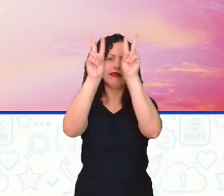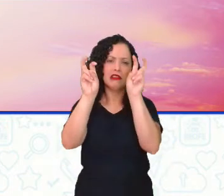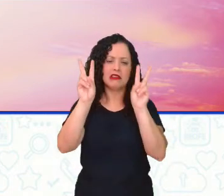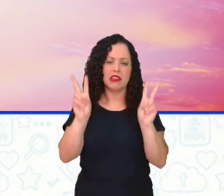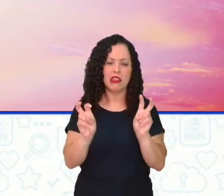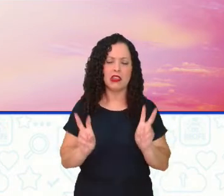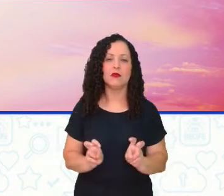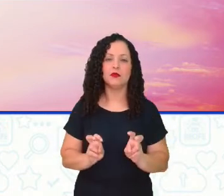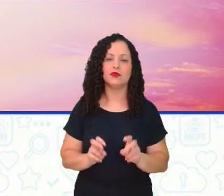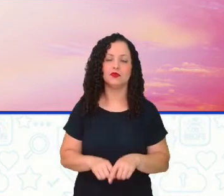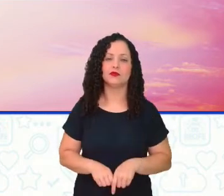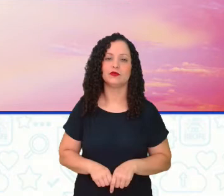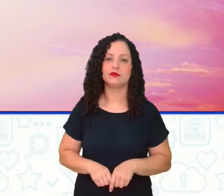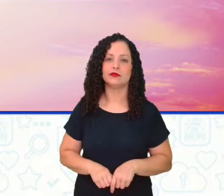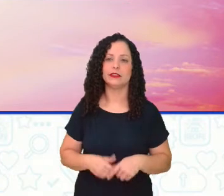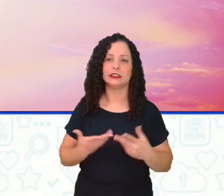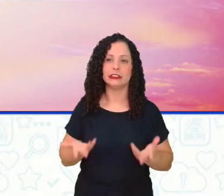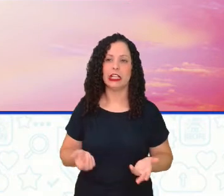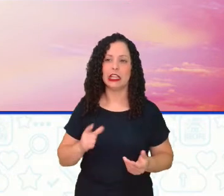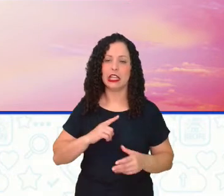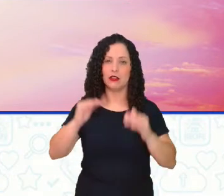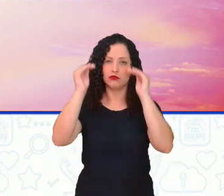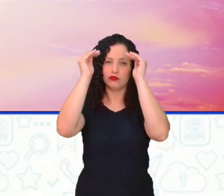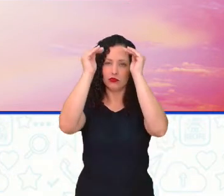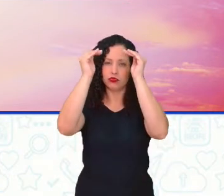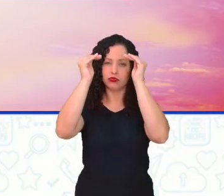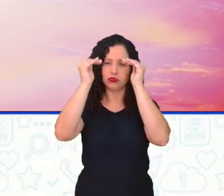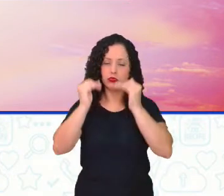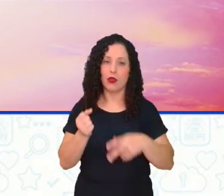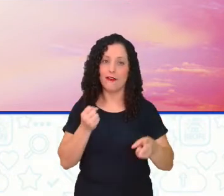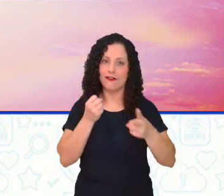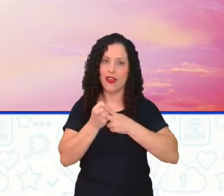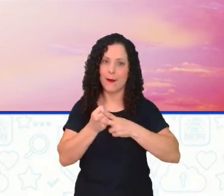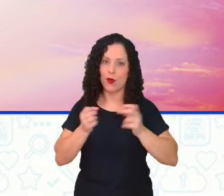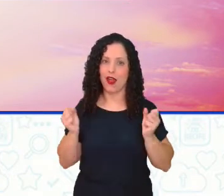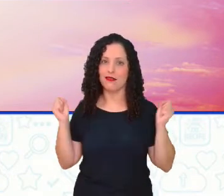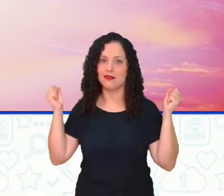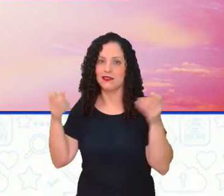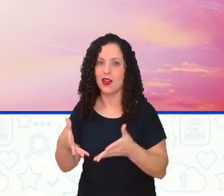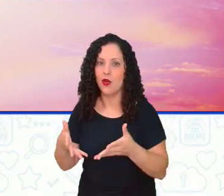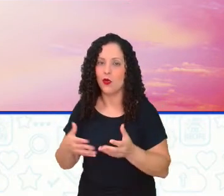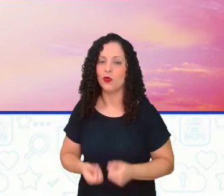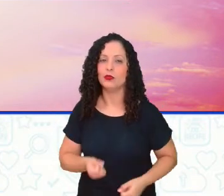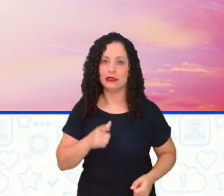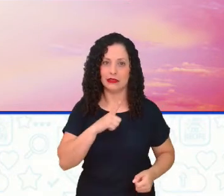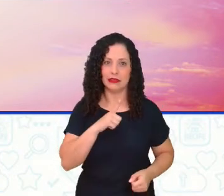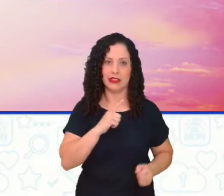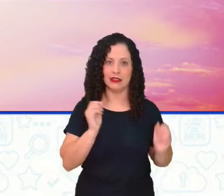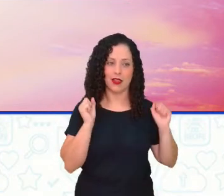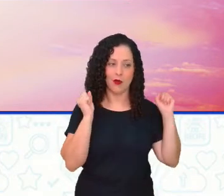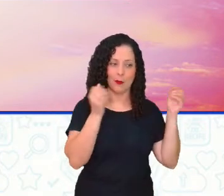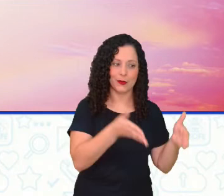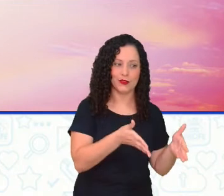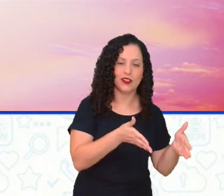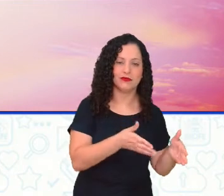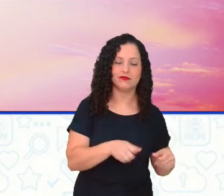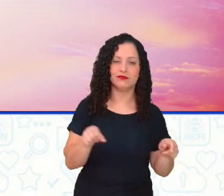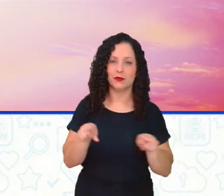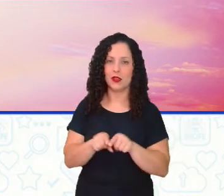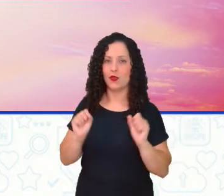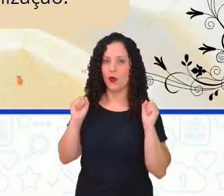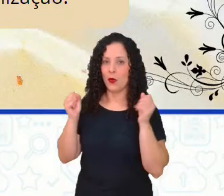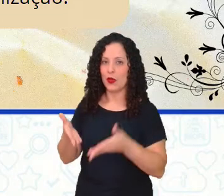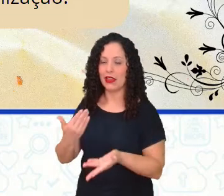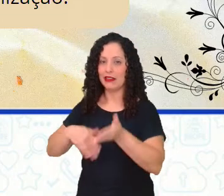uma escalazinha de poder. O verbo indica a ação e os objetos são aqueles que vão sofrer a ação, tá